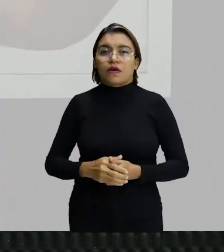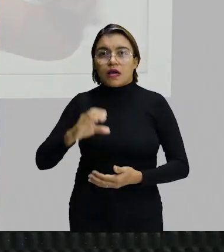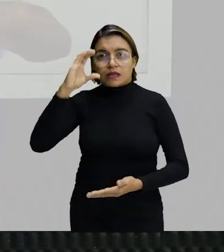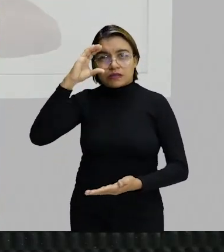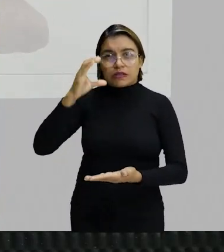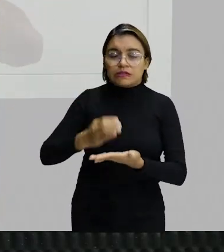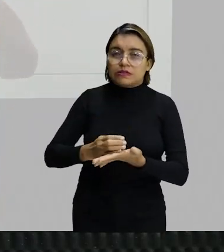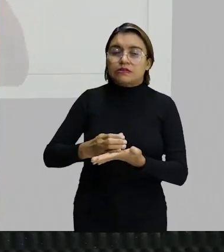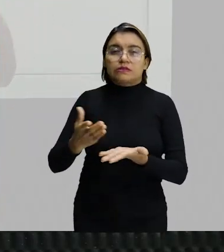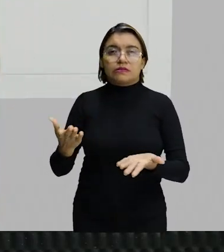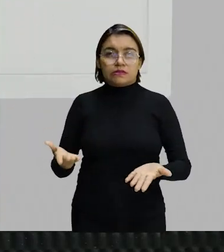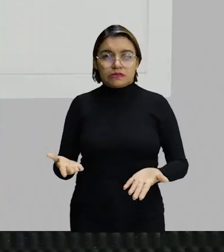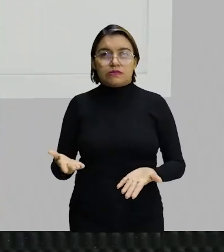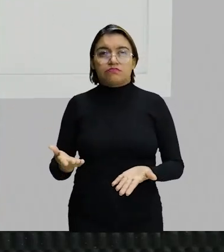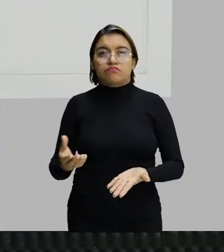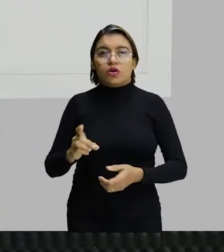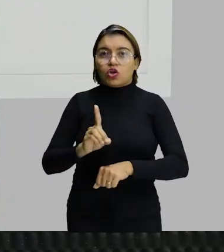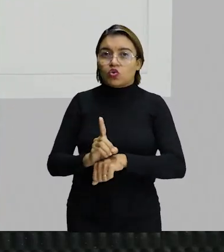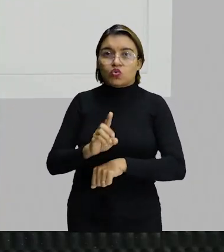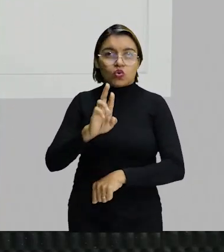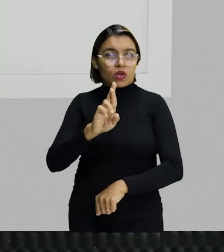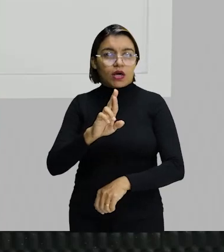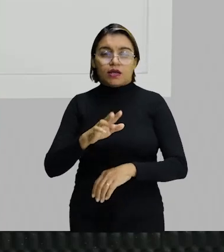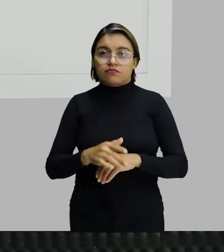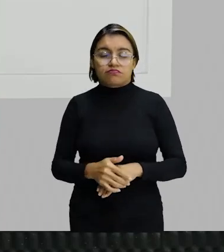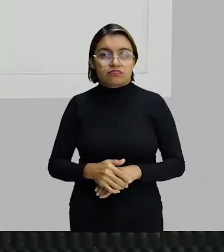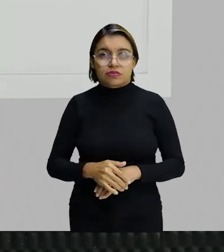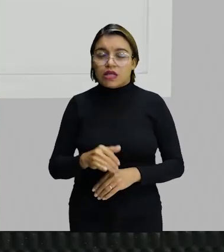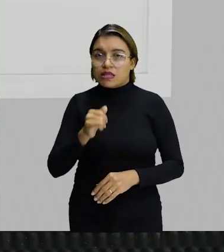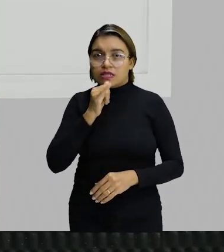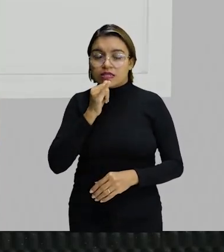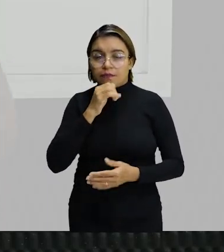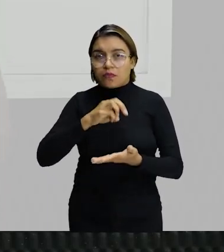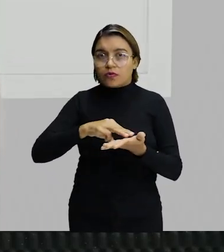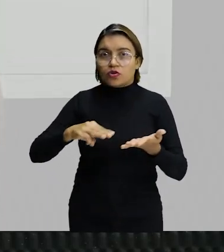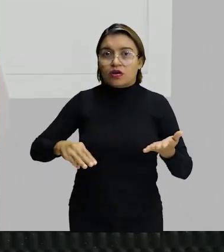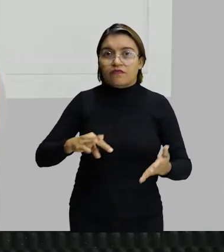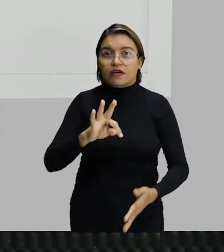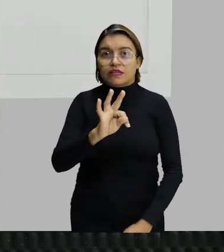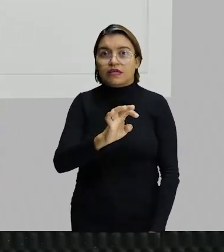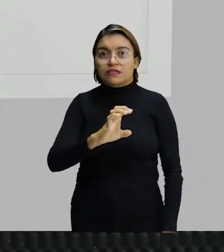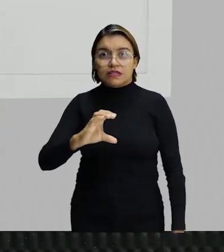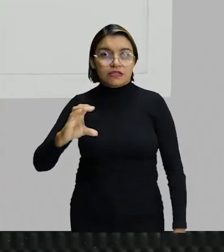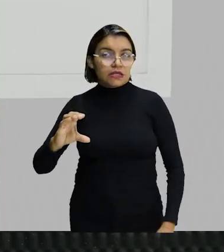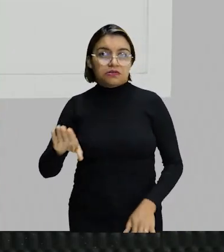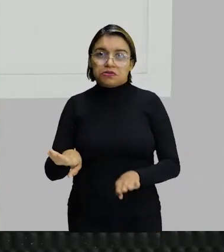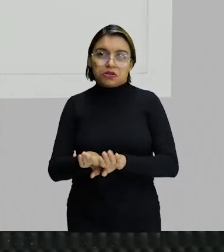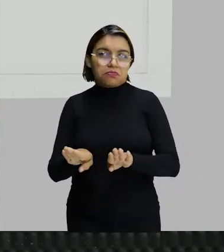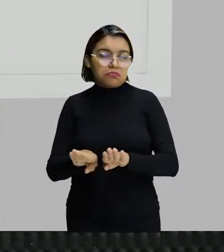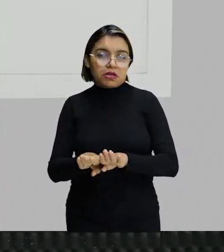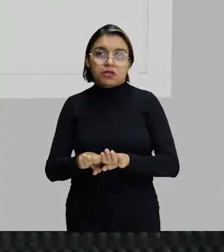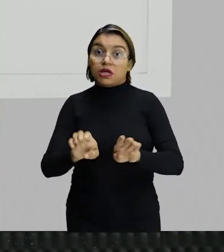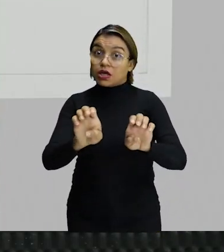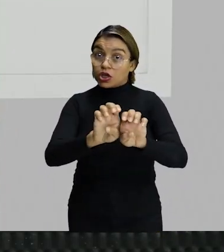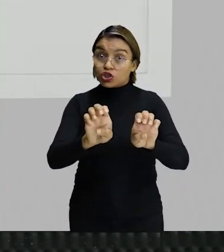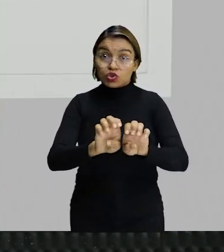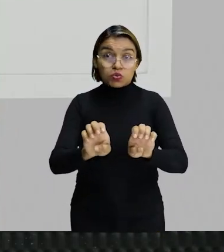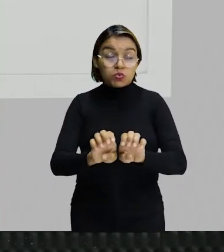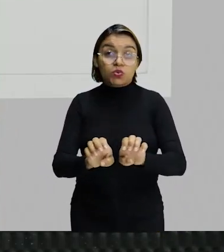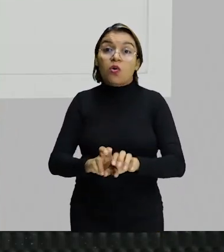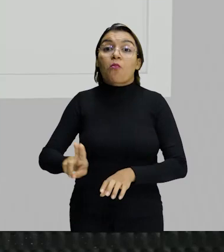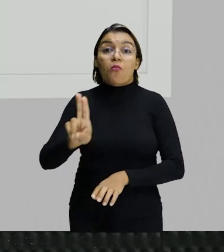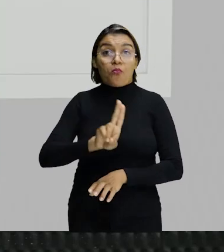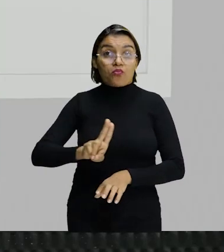mestrado, doutorado. Tá? Ali vai a famosa monografia TCC, o pessoal usa muito, né, essas estruturas de TCC